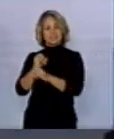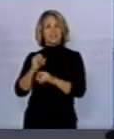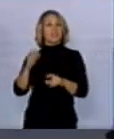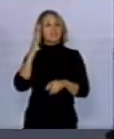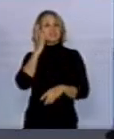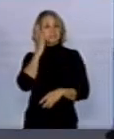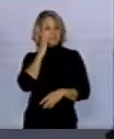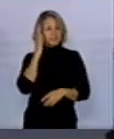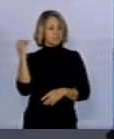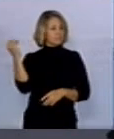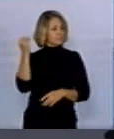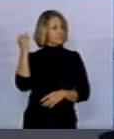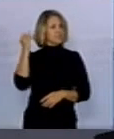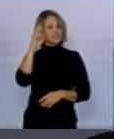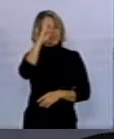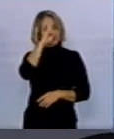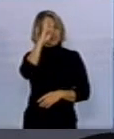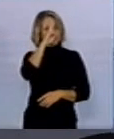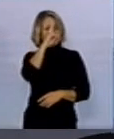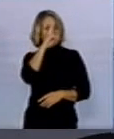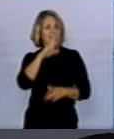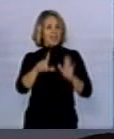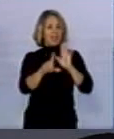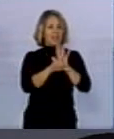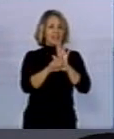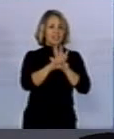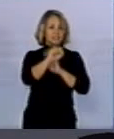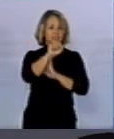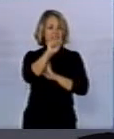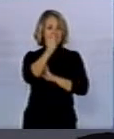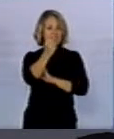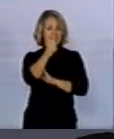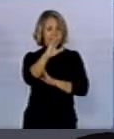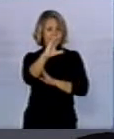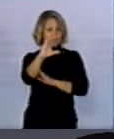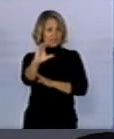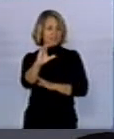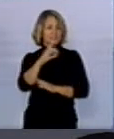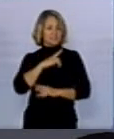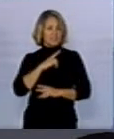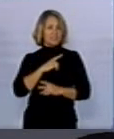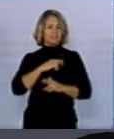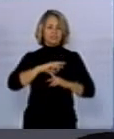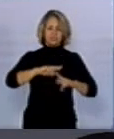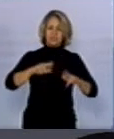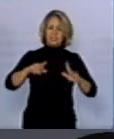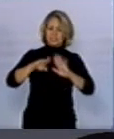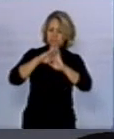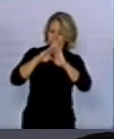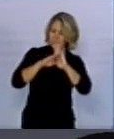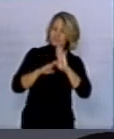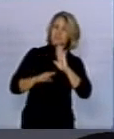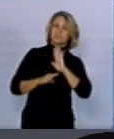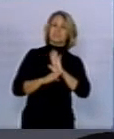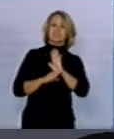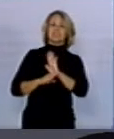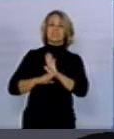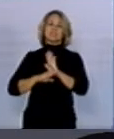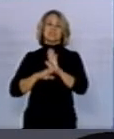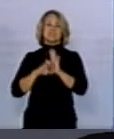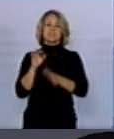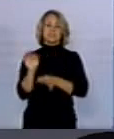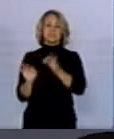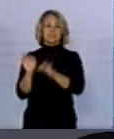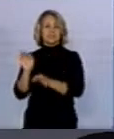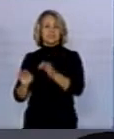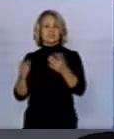importante mencionar que a lei do SEAC, complementada por uma diversidade de medidas regulatórias, tributárias, de política pública,